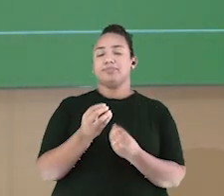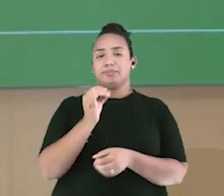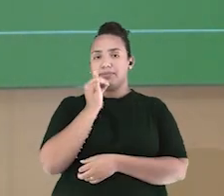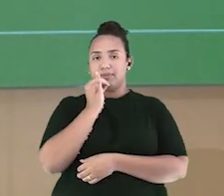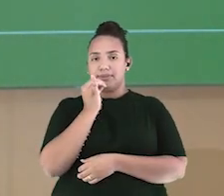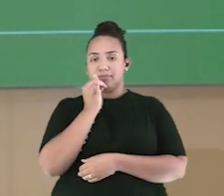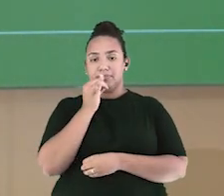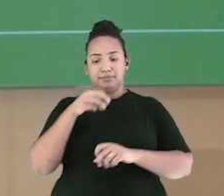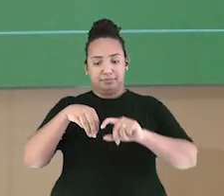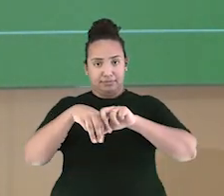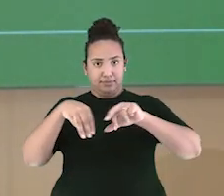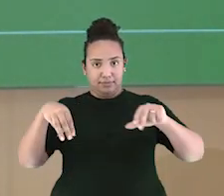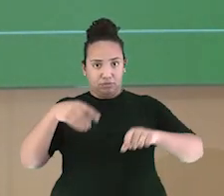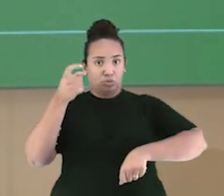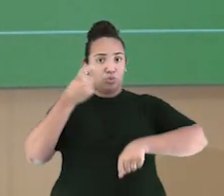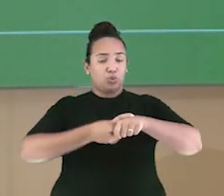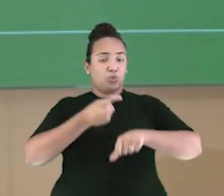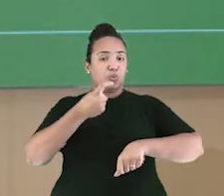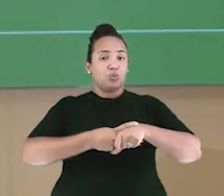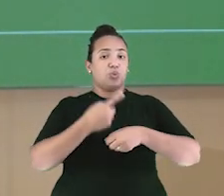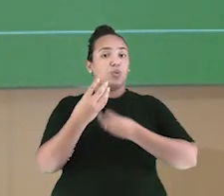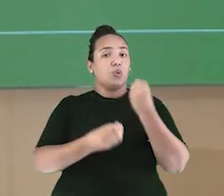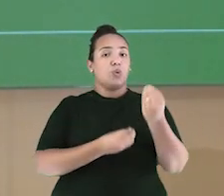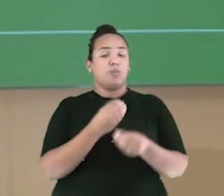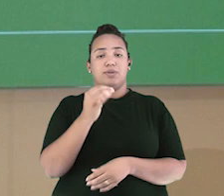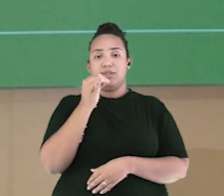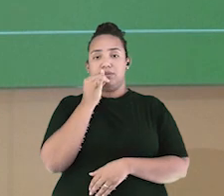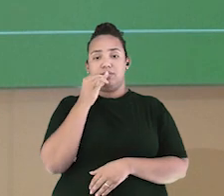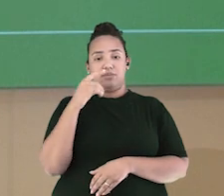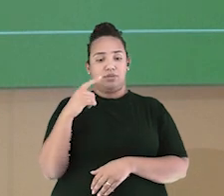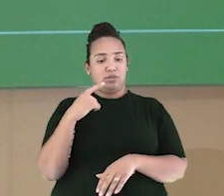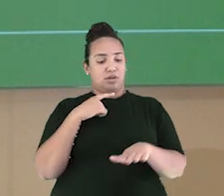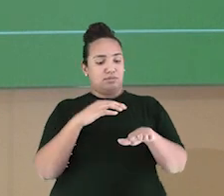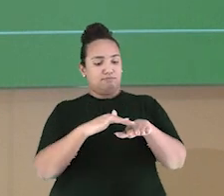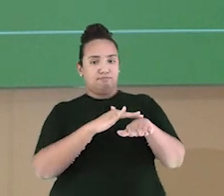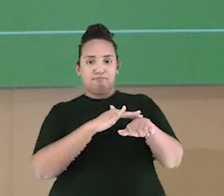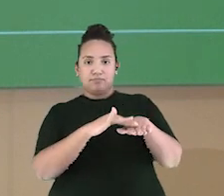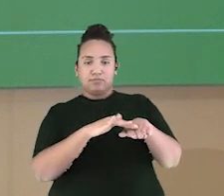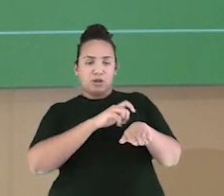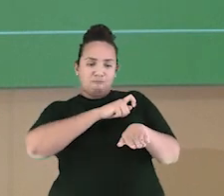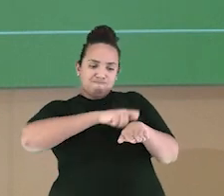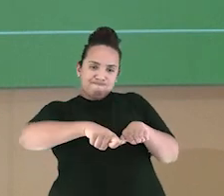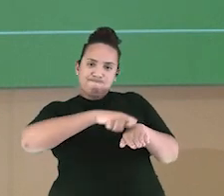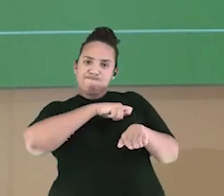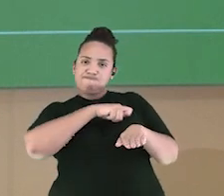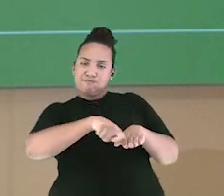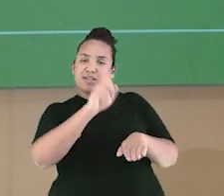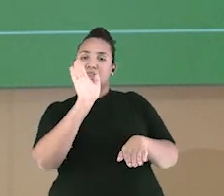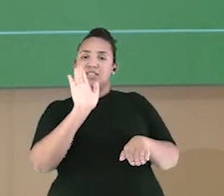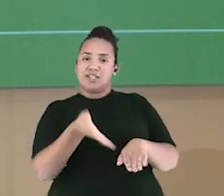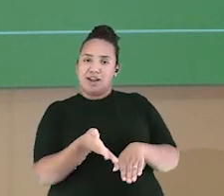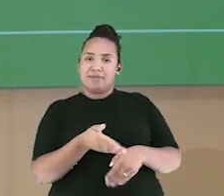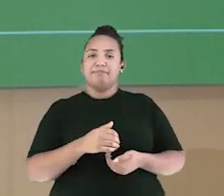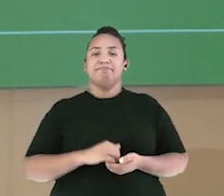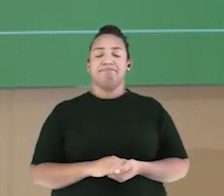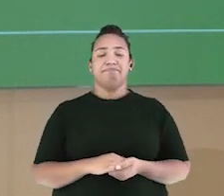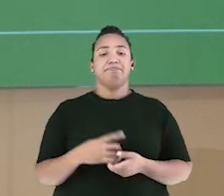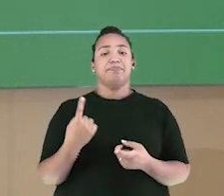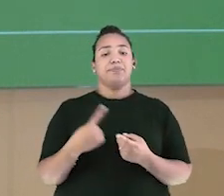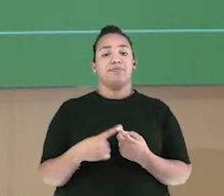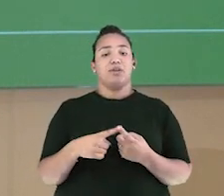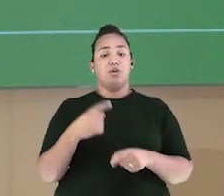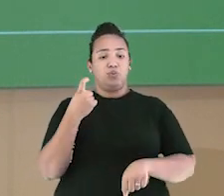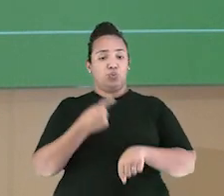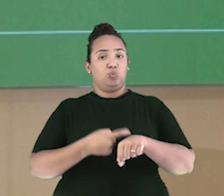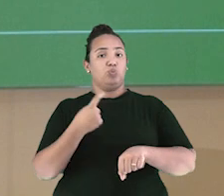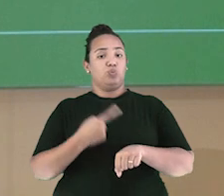um mineral é identificada quando riscamos sua superfície com um material de dureza já conhecida, sendo que essa dureza é